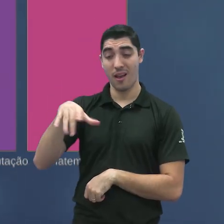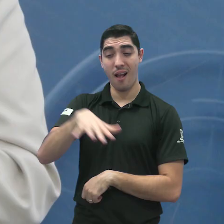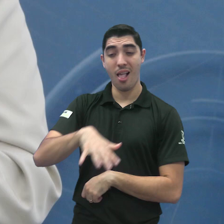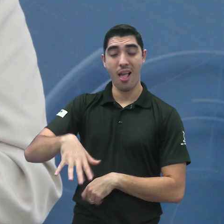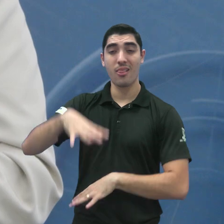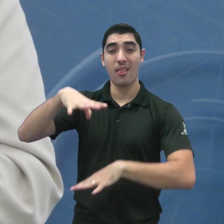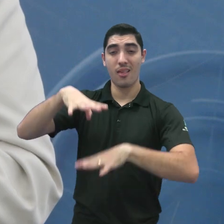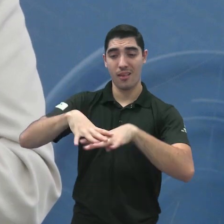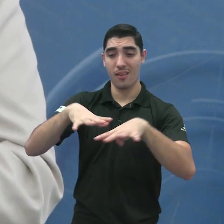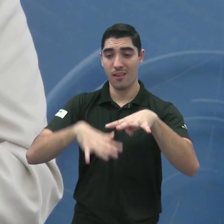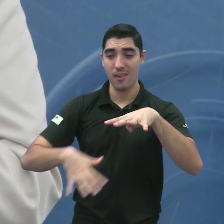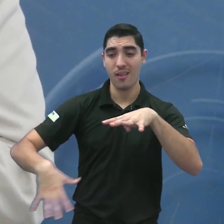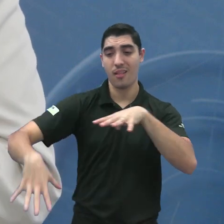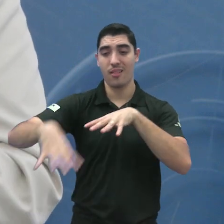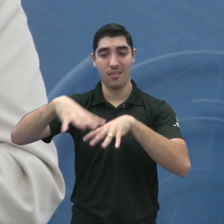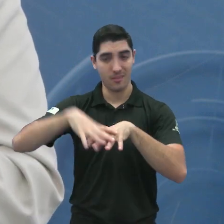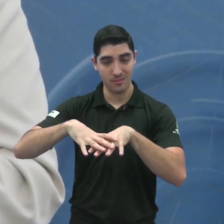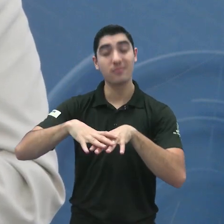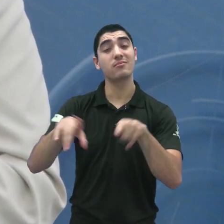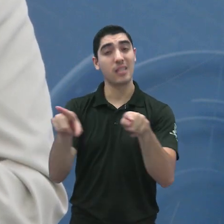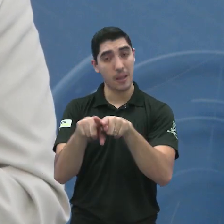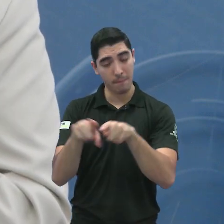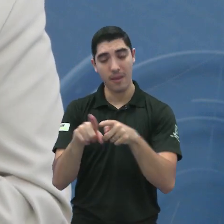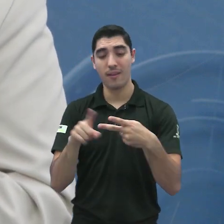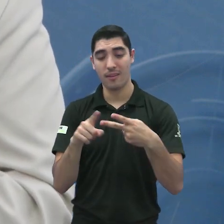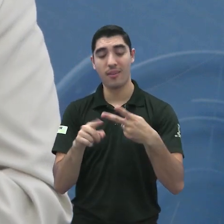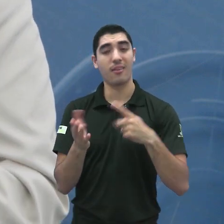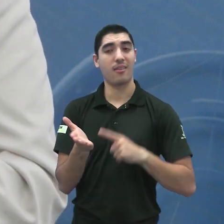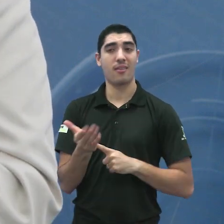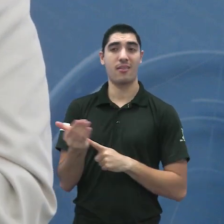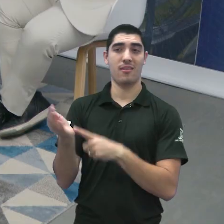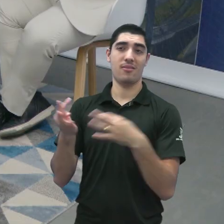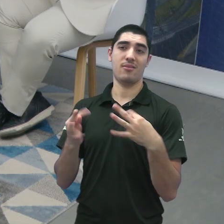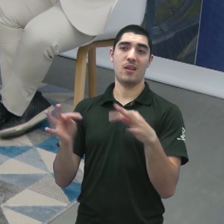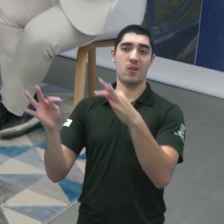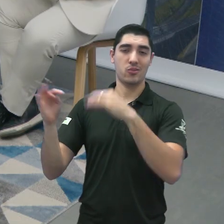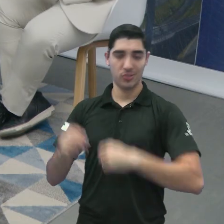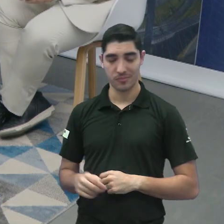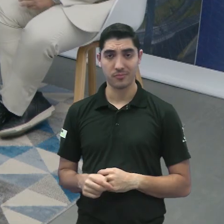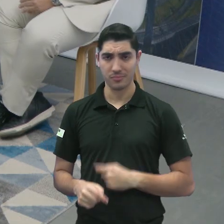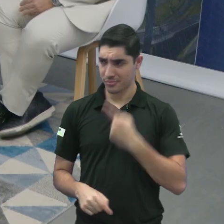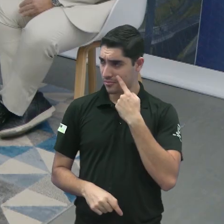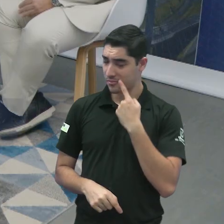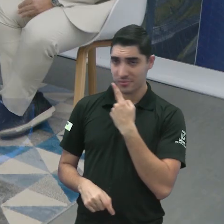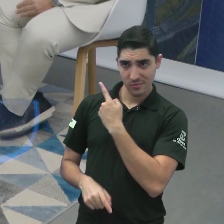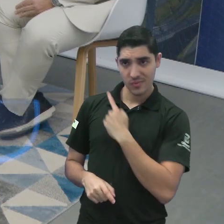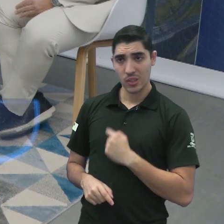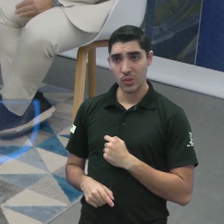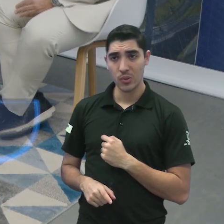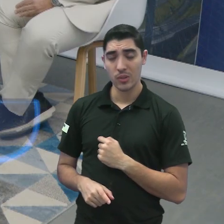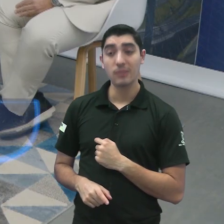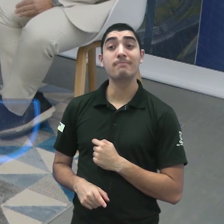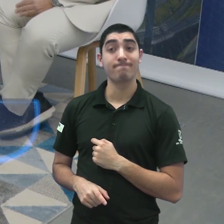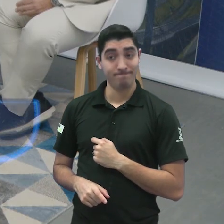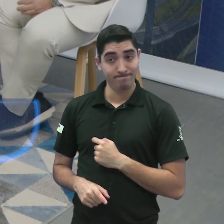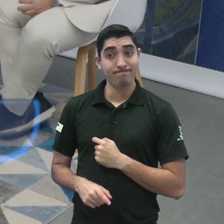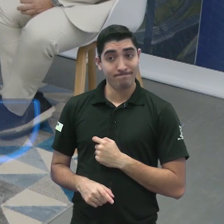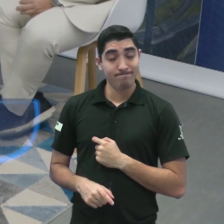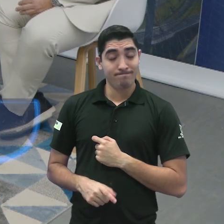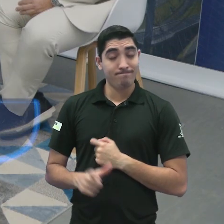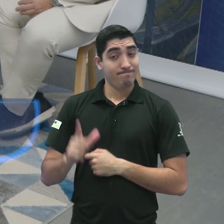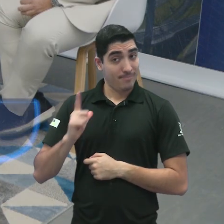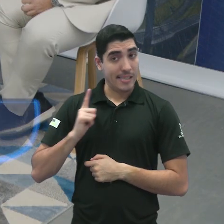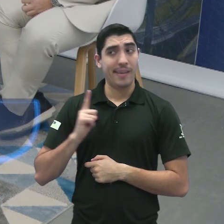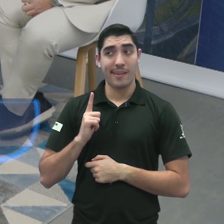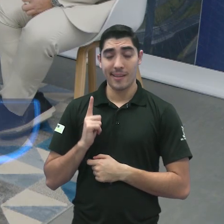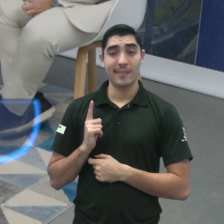de exatas e tecnologias, meninas. Olha só os números, né? A gente vê aqui